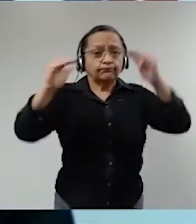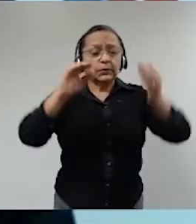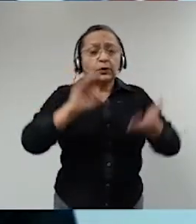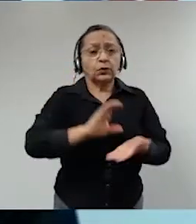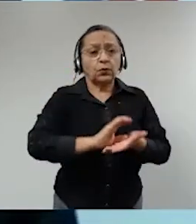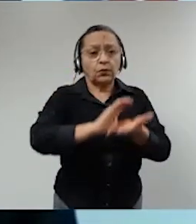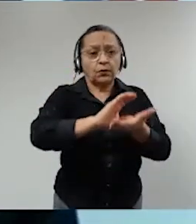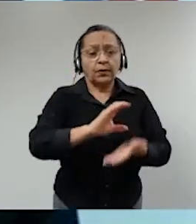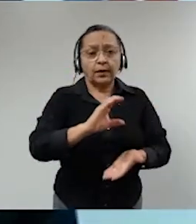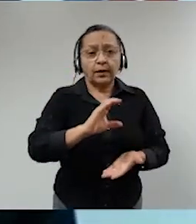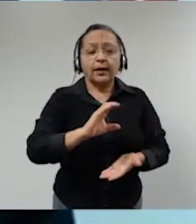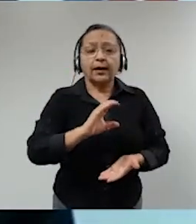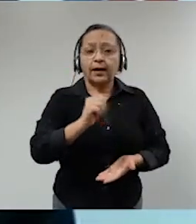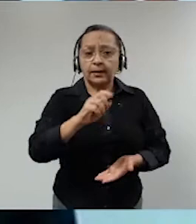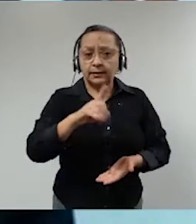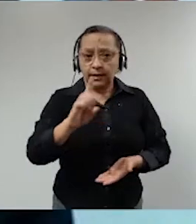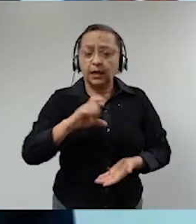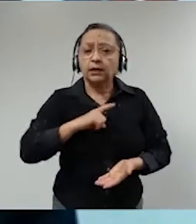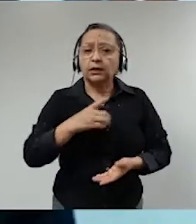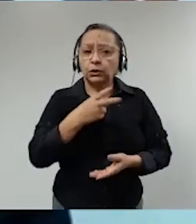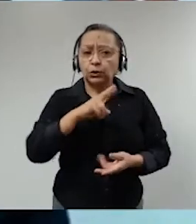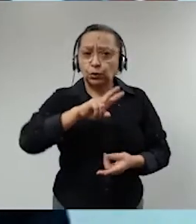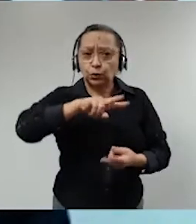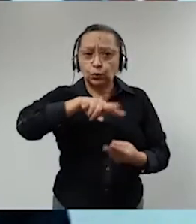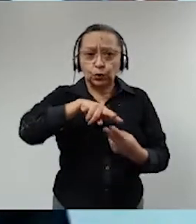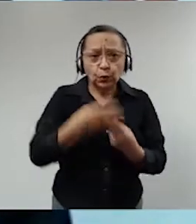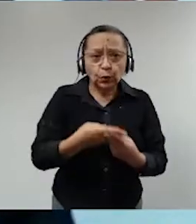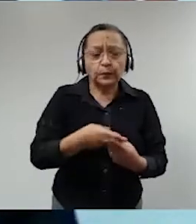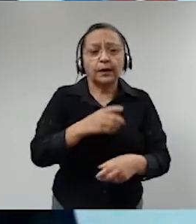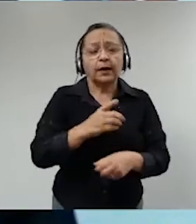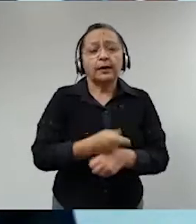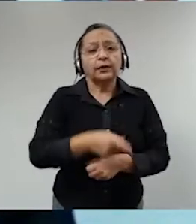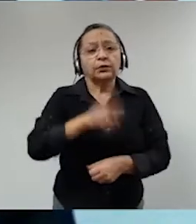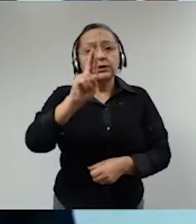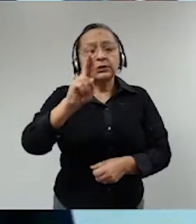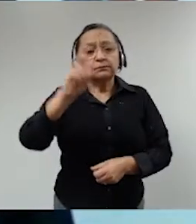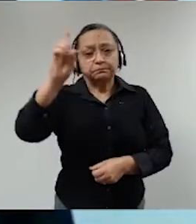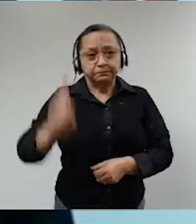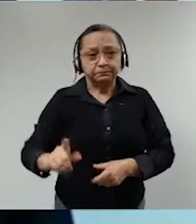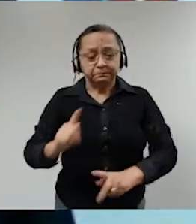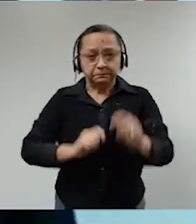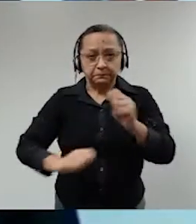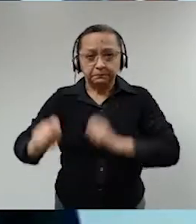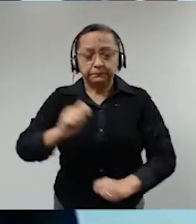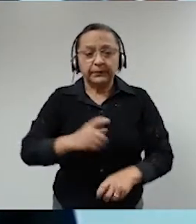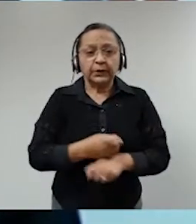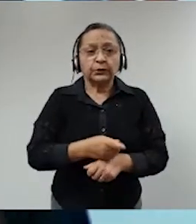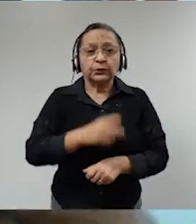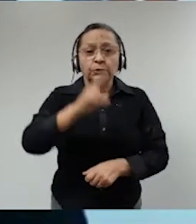do CAD. Possui dupla graduação em Direito e em Economia. É doutorando em Direito